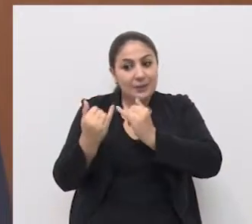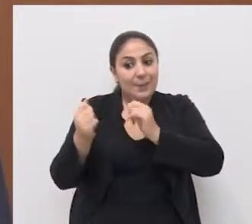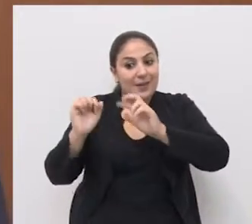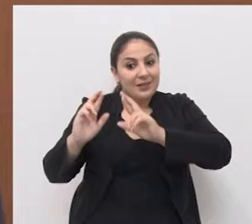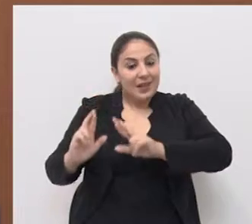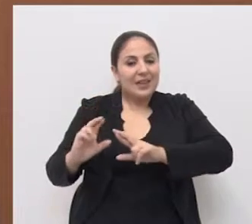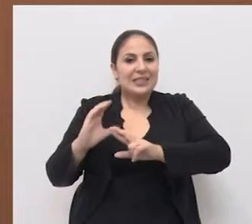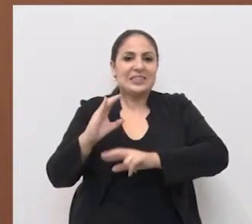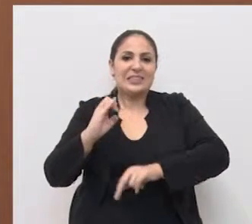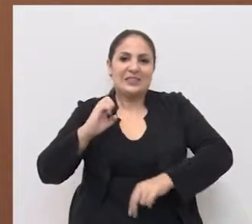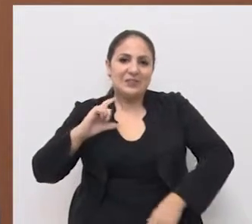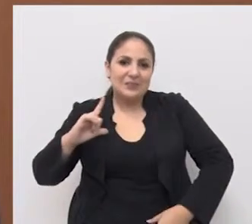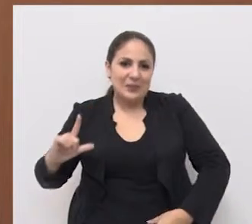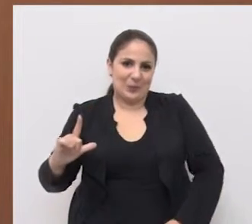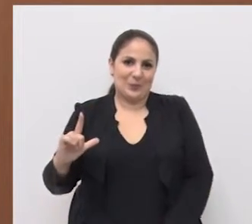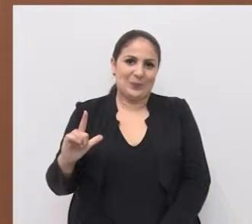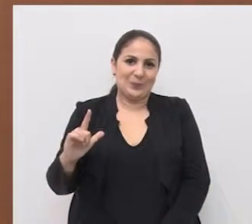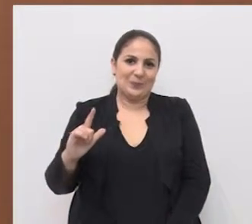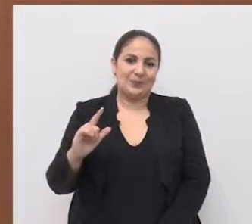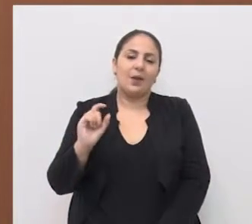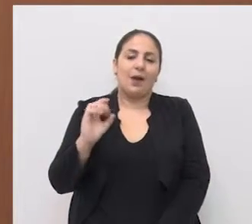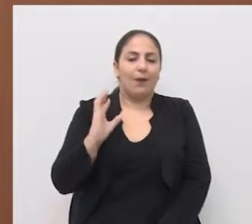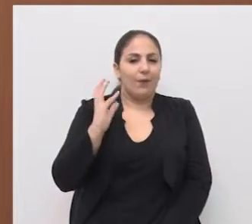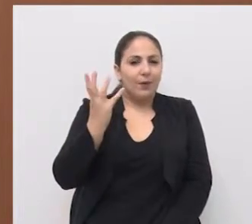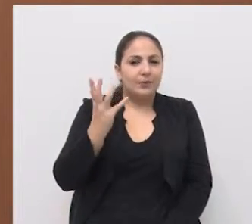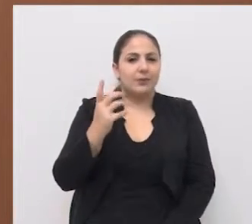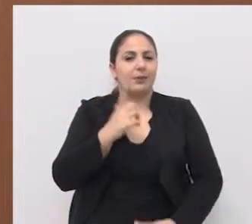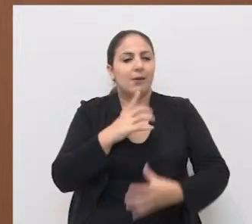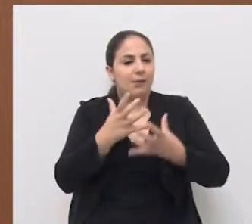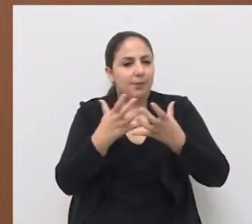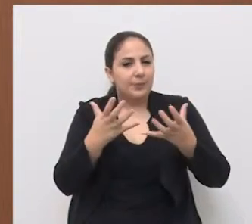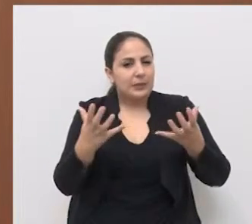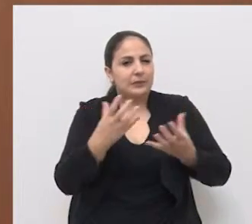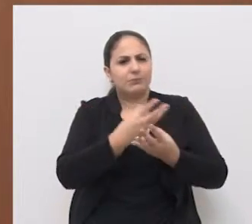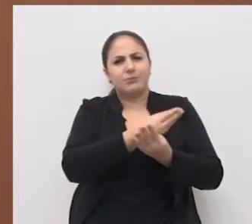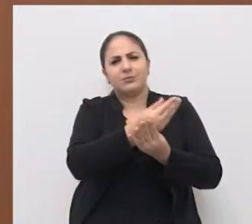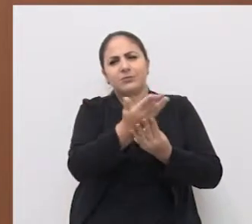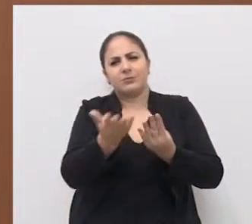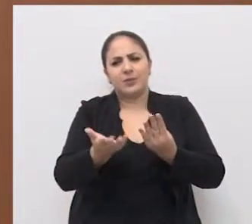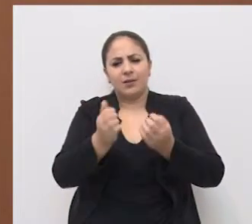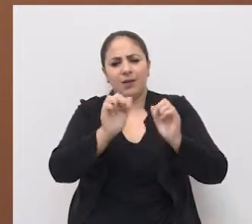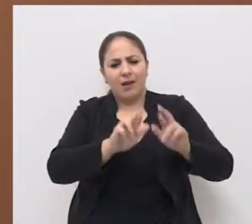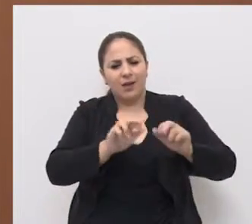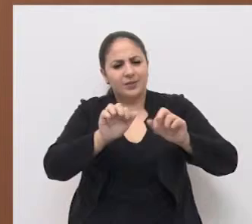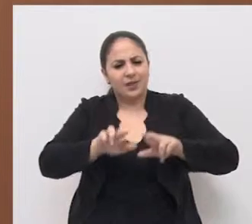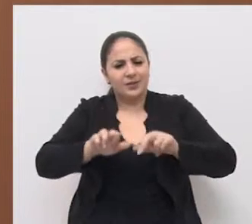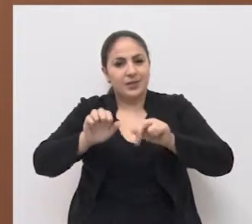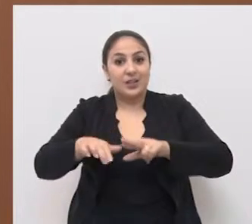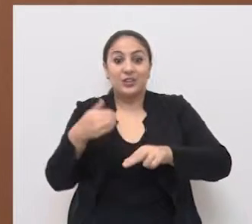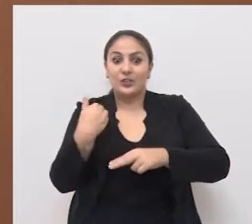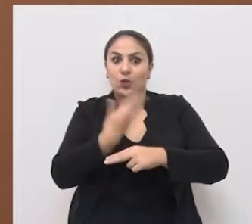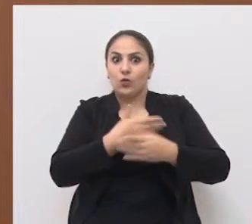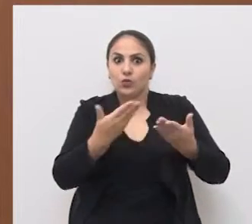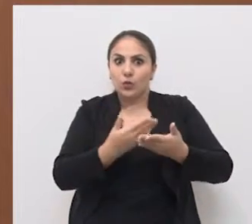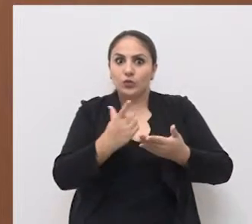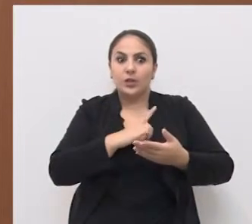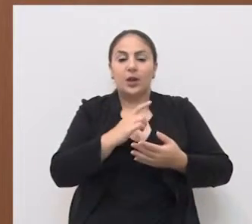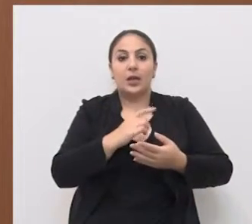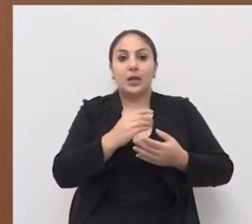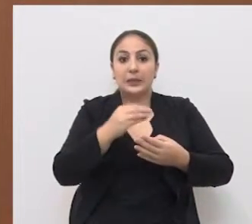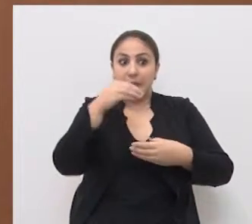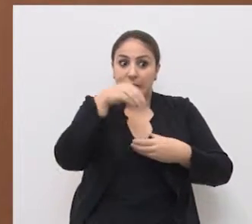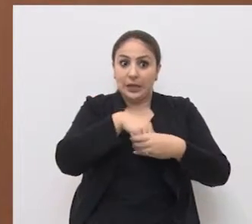semelhantes, mas na área civil. E daí houve, né, vamos dizer, uma ampliação de leque, de especialização, tal, de forma que hoje nós